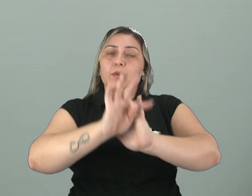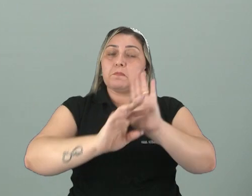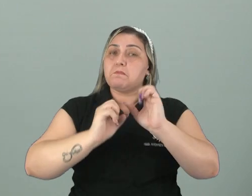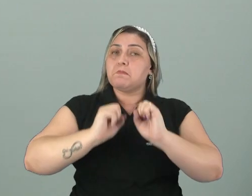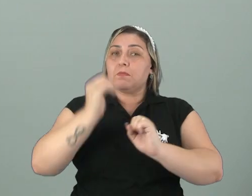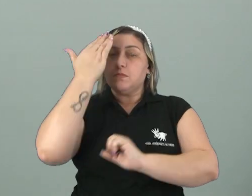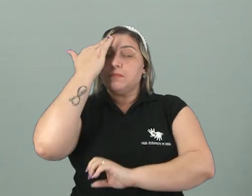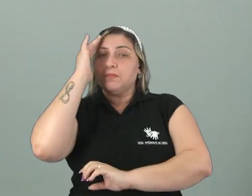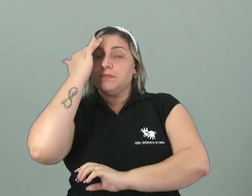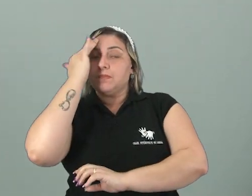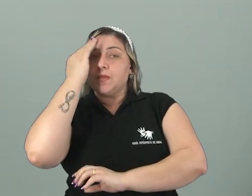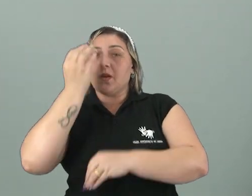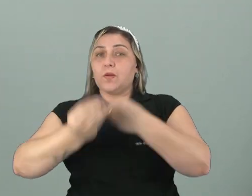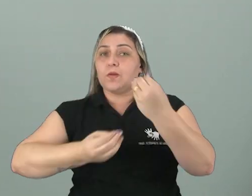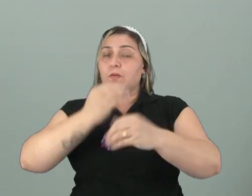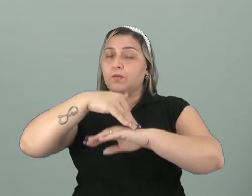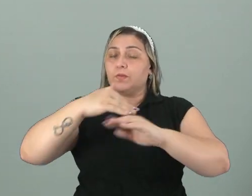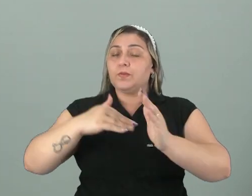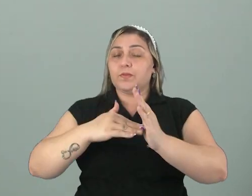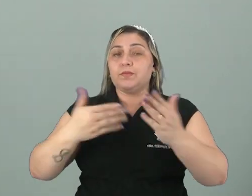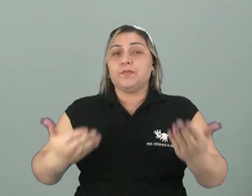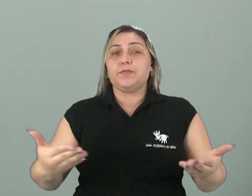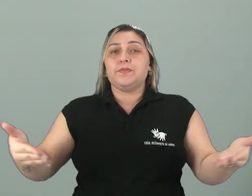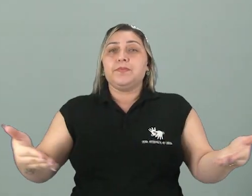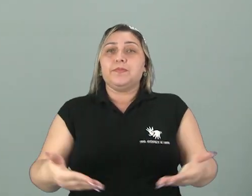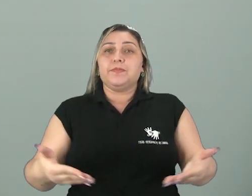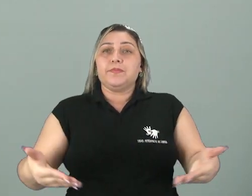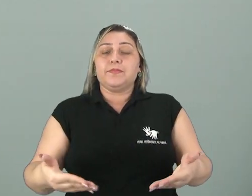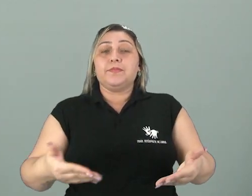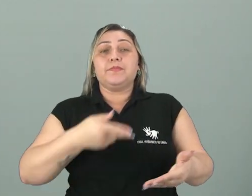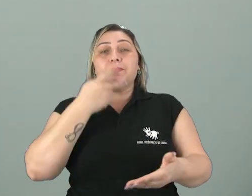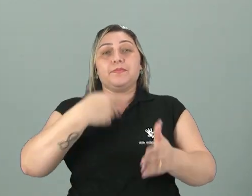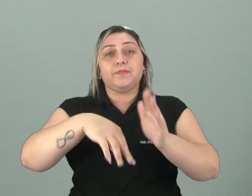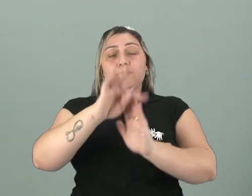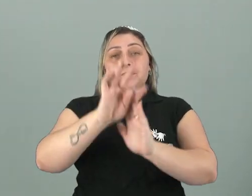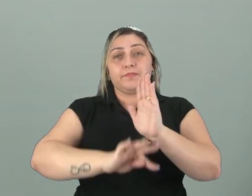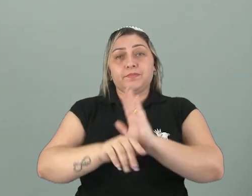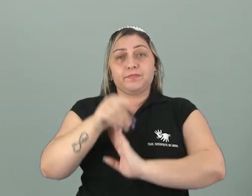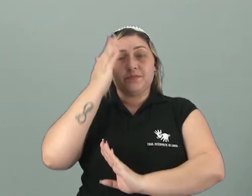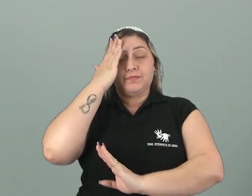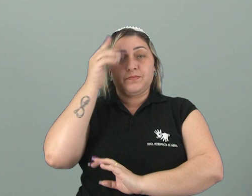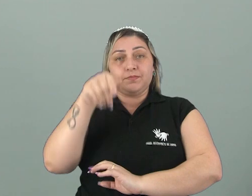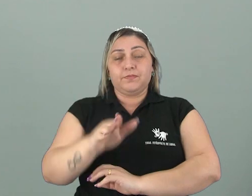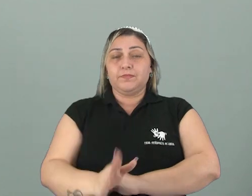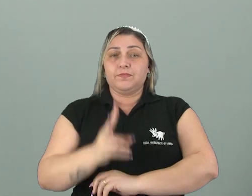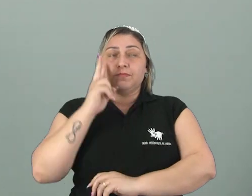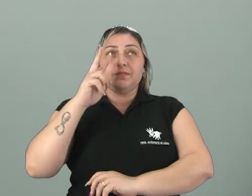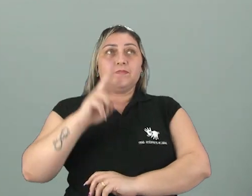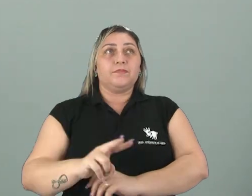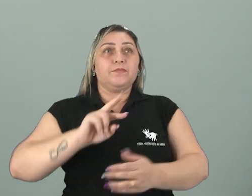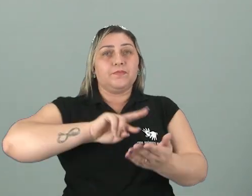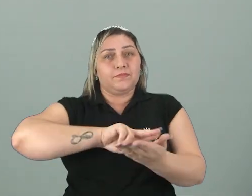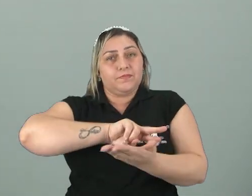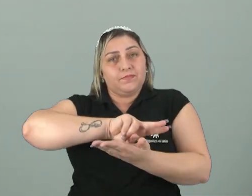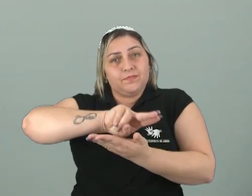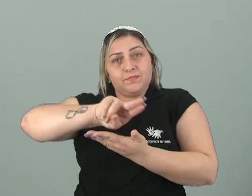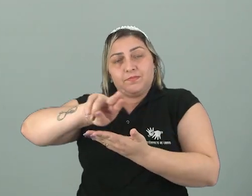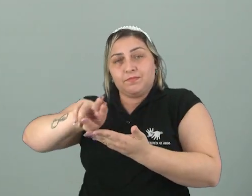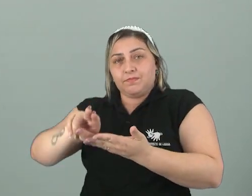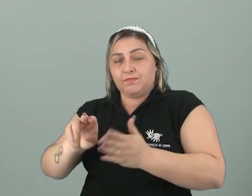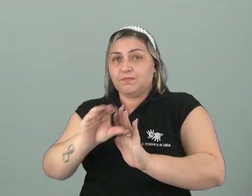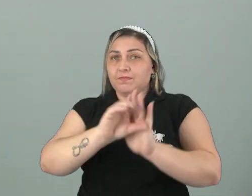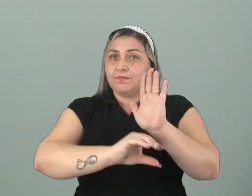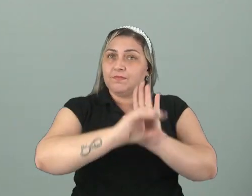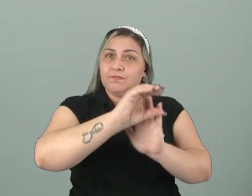possamos compreendê-lo como um todo. Agora, falando em textos, eu sei que vocês já viram aí diversos